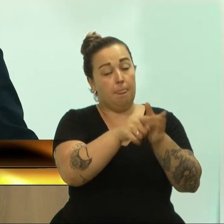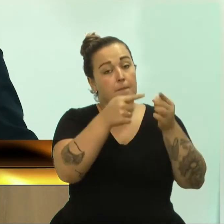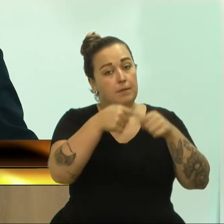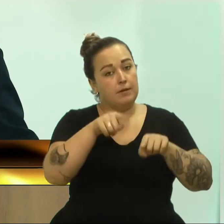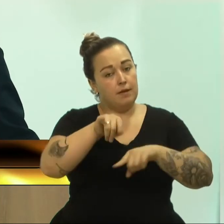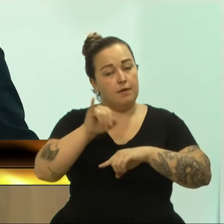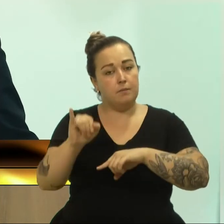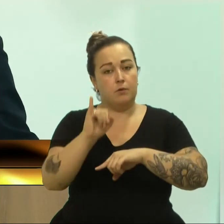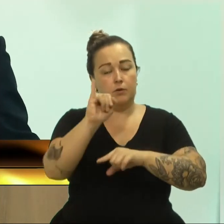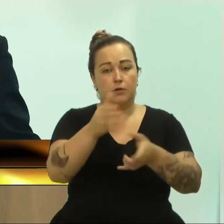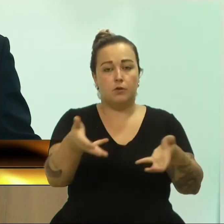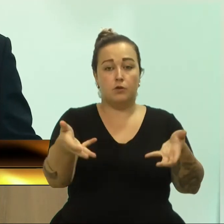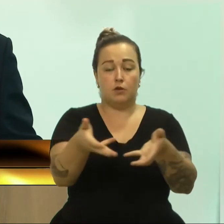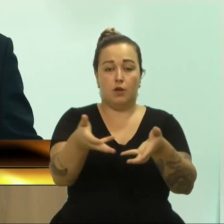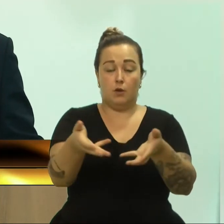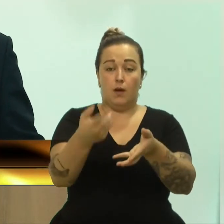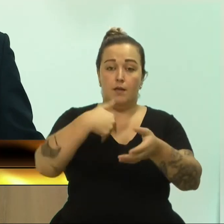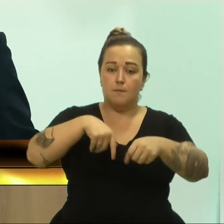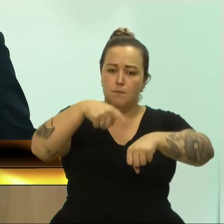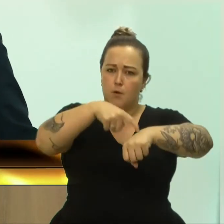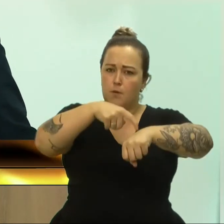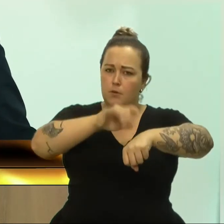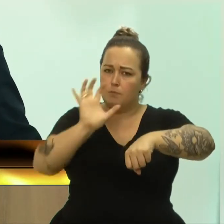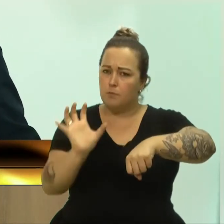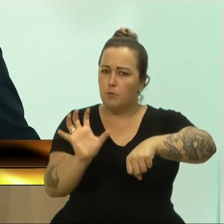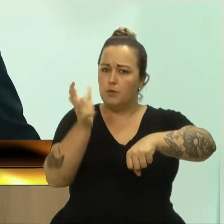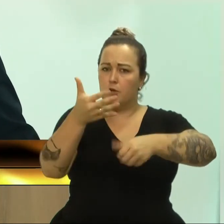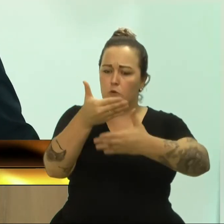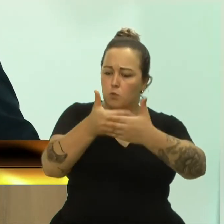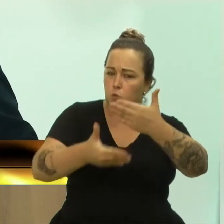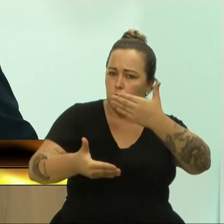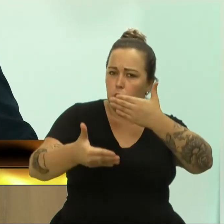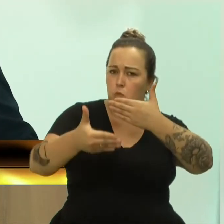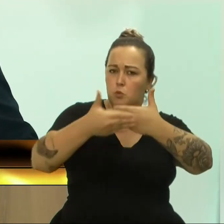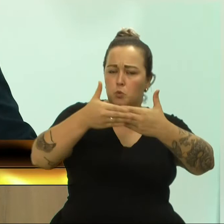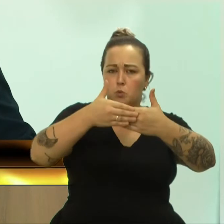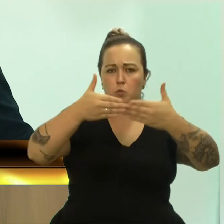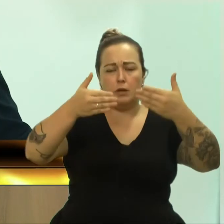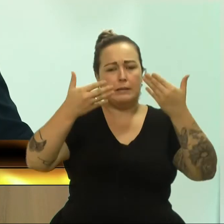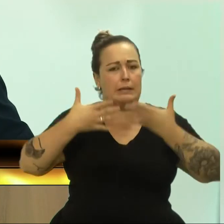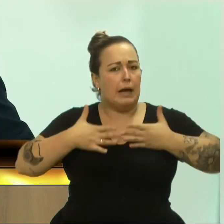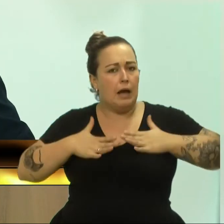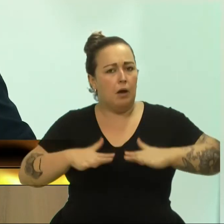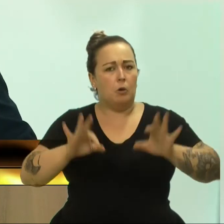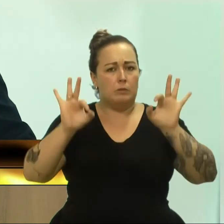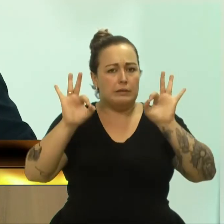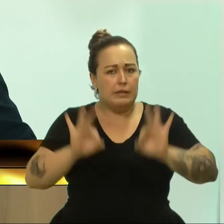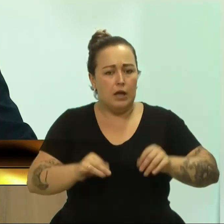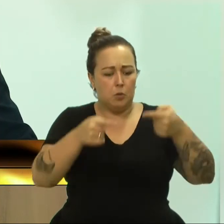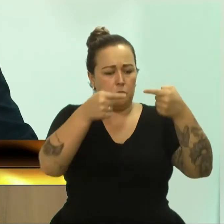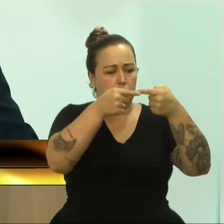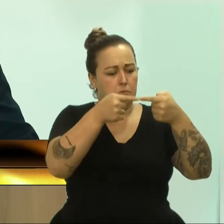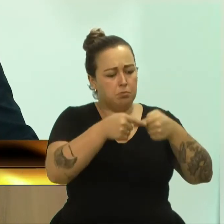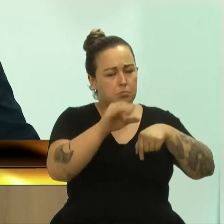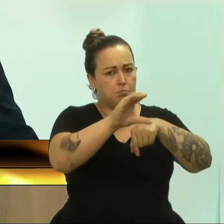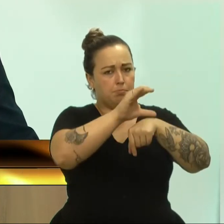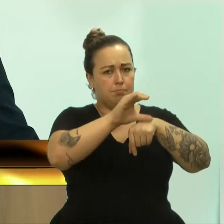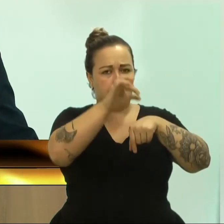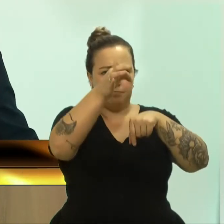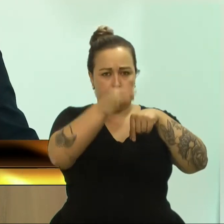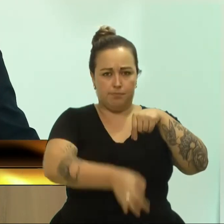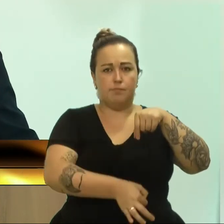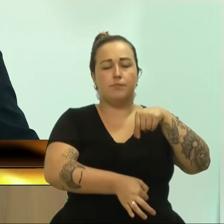este momento esteja acontecendo com toda a tranquilidade constitucional que deve ter. Isto